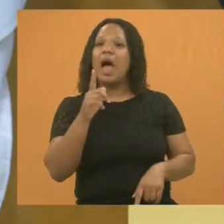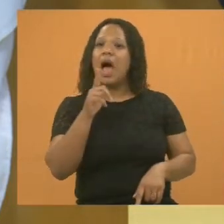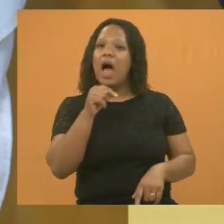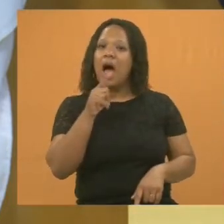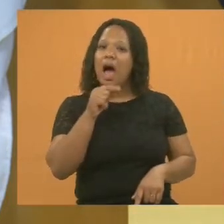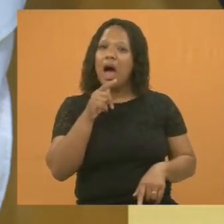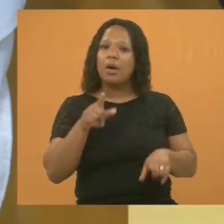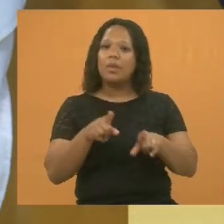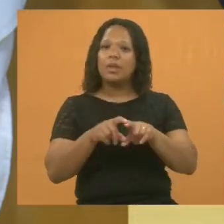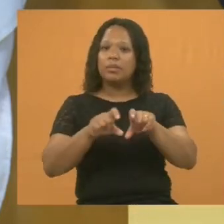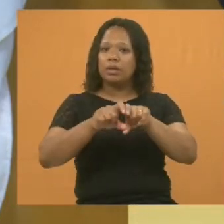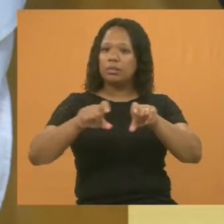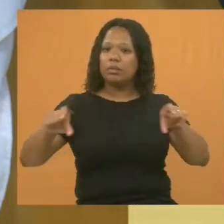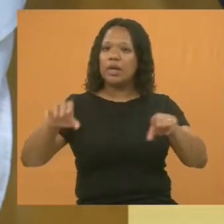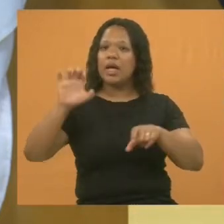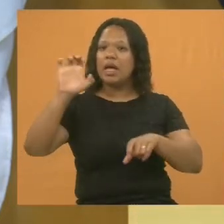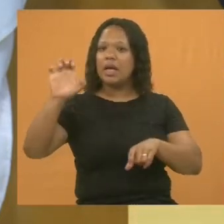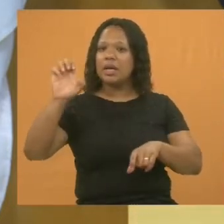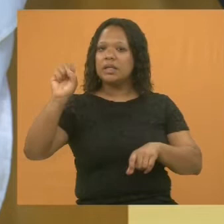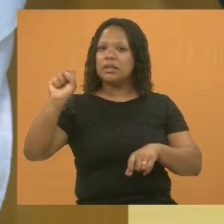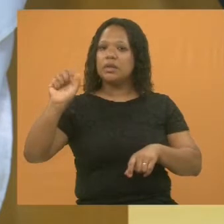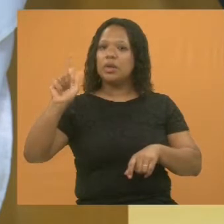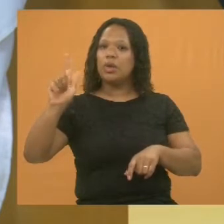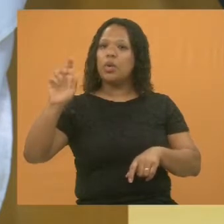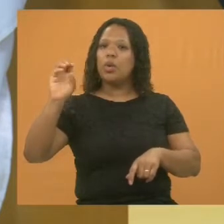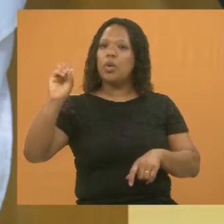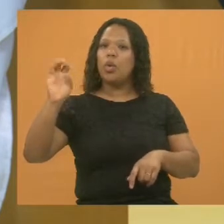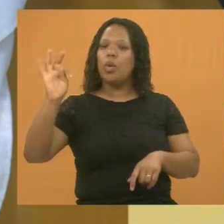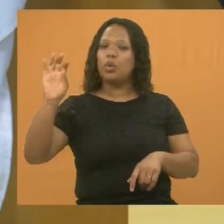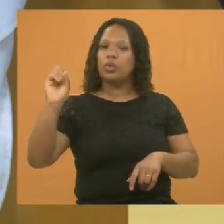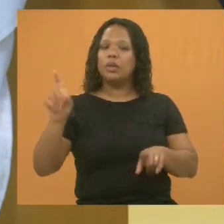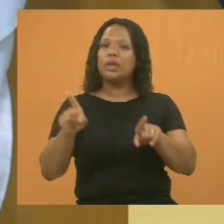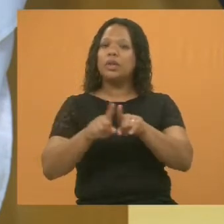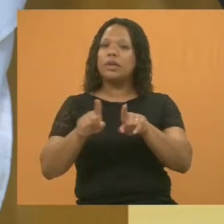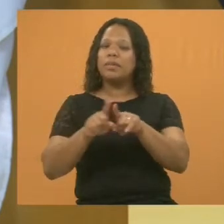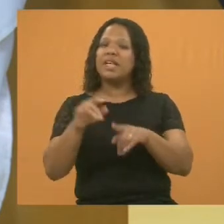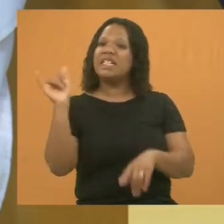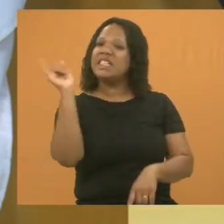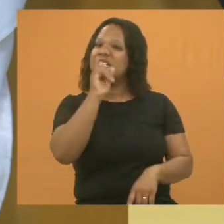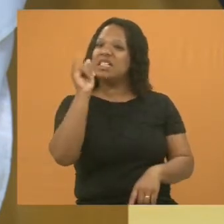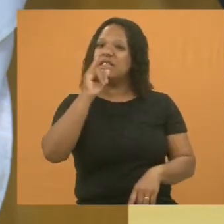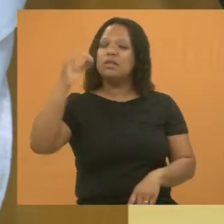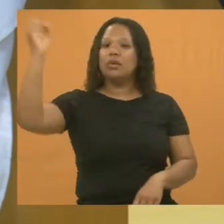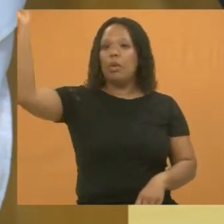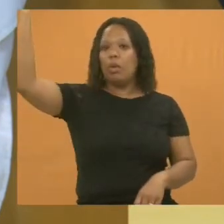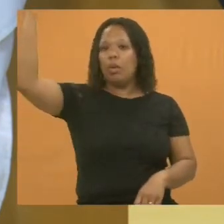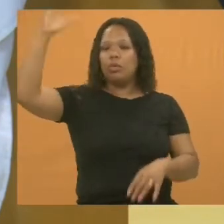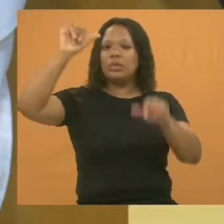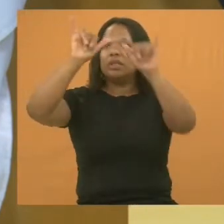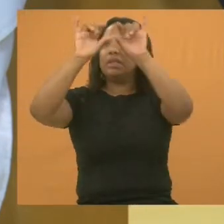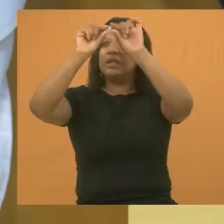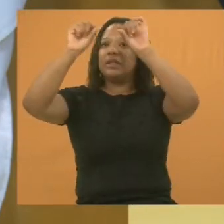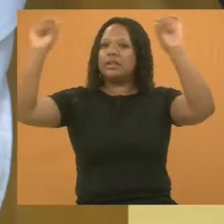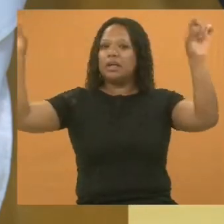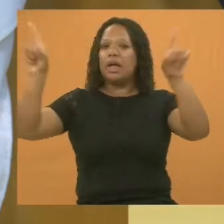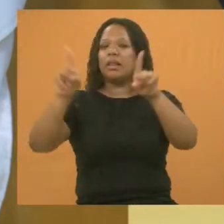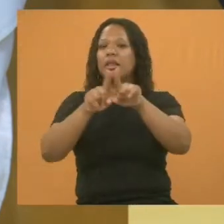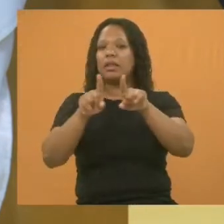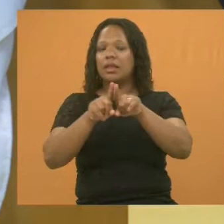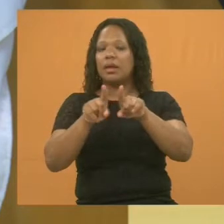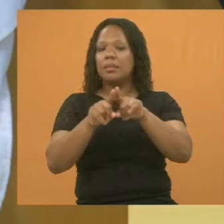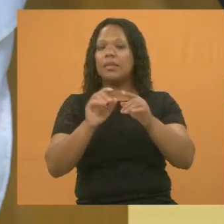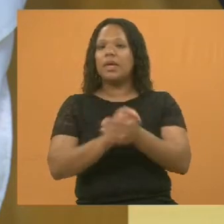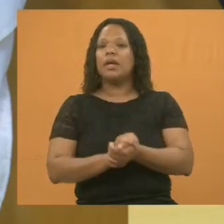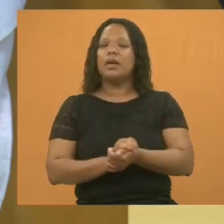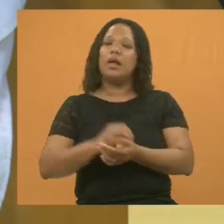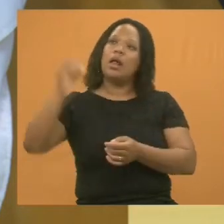esgoto. Uso de energia que nós utilizamos naturalmente para alimentação, para transporte e